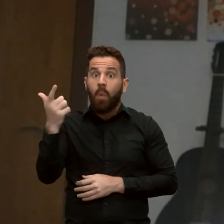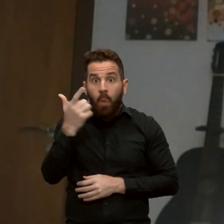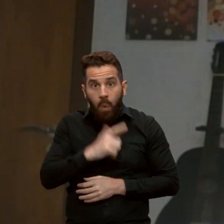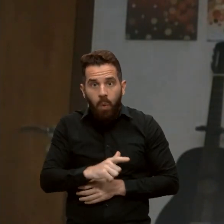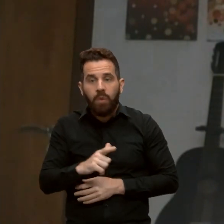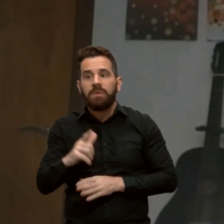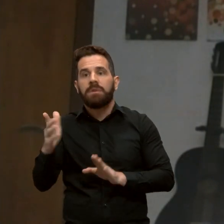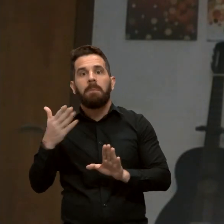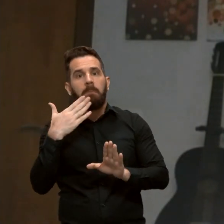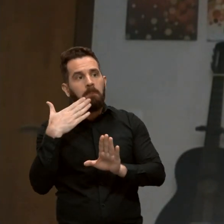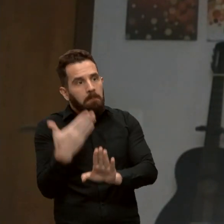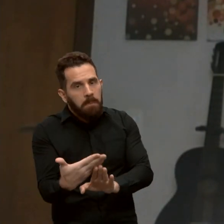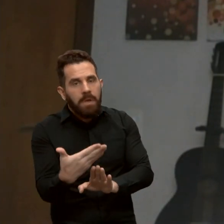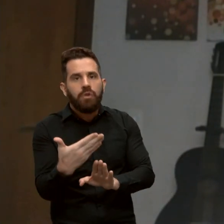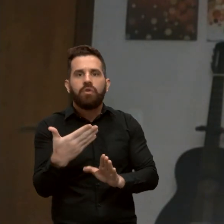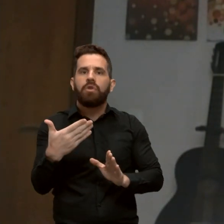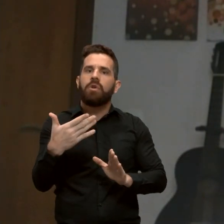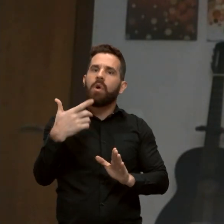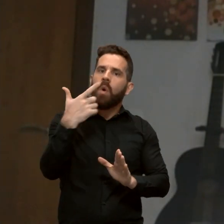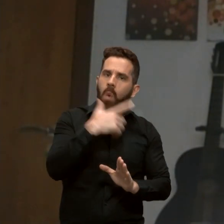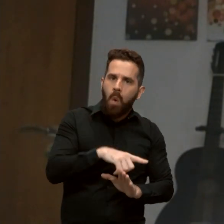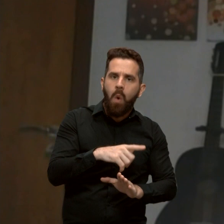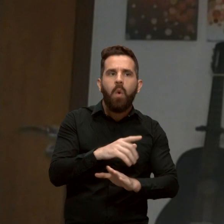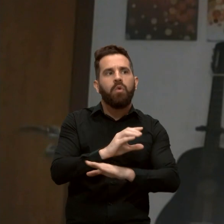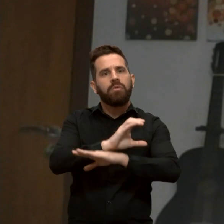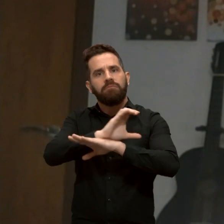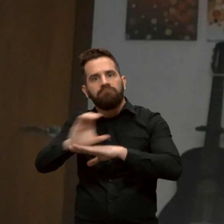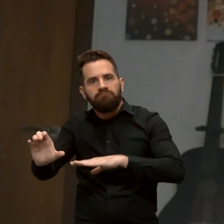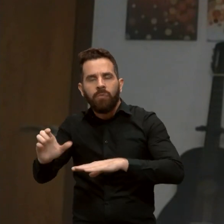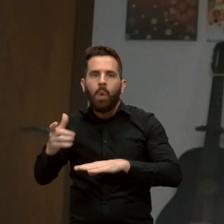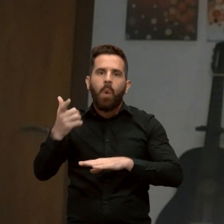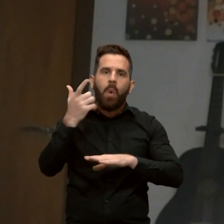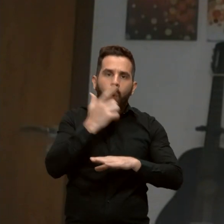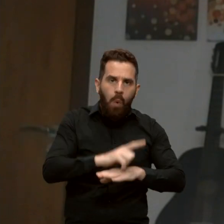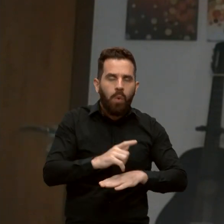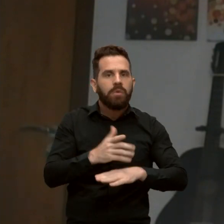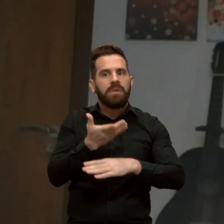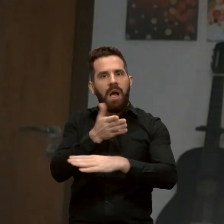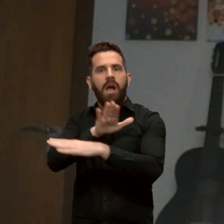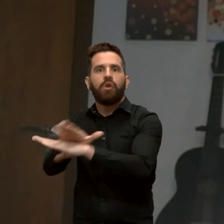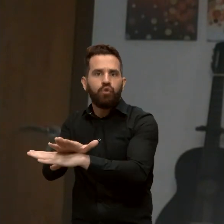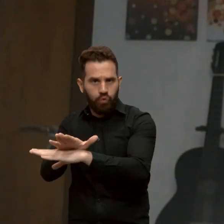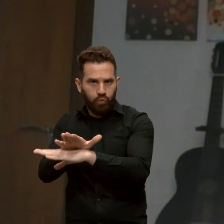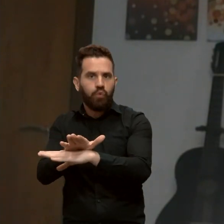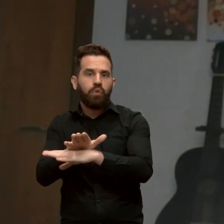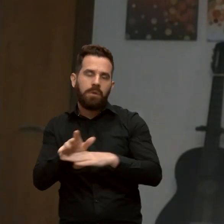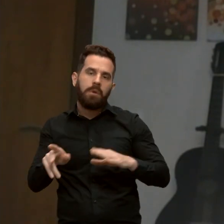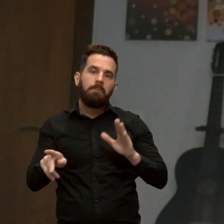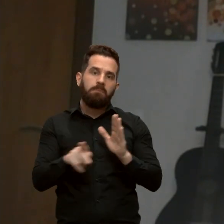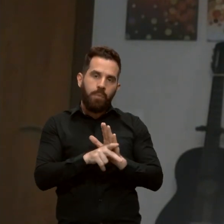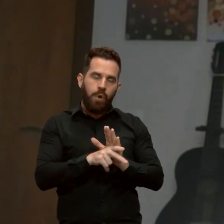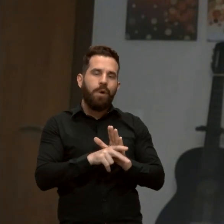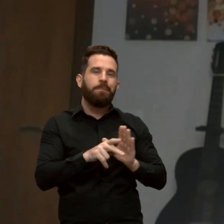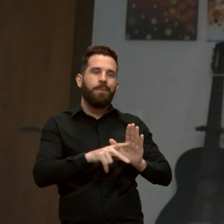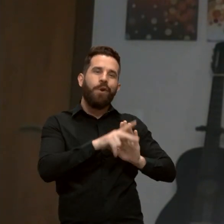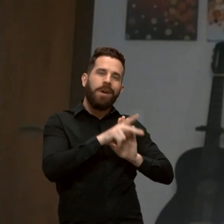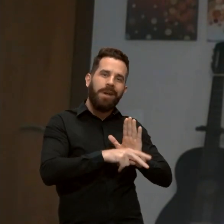de forma vencedora dessa política pública, né, que é o Programa Nacional de Alimentação Escolar.